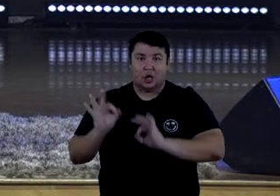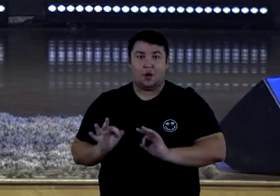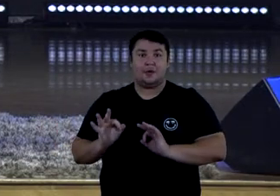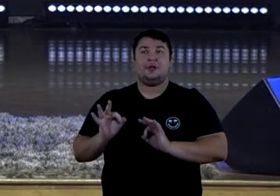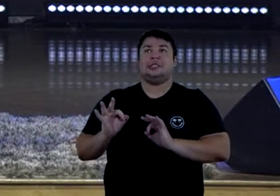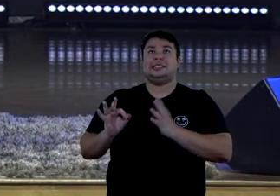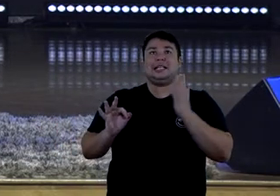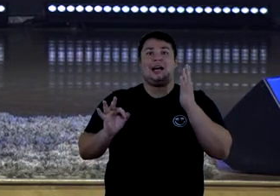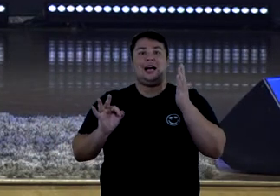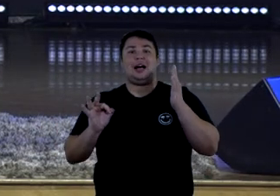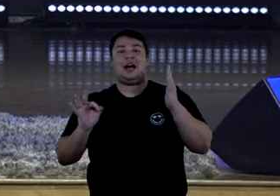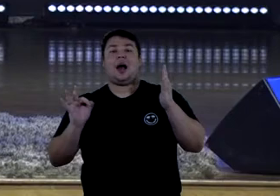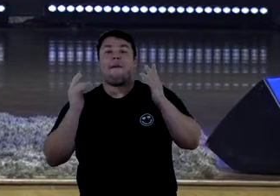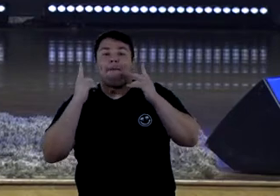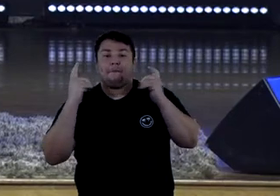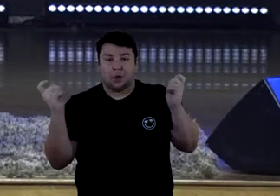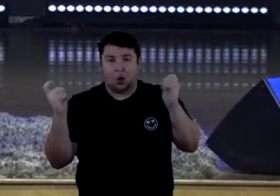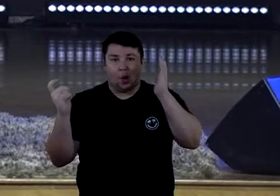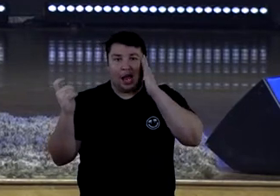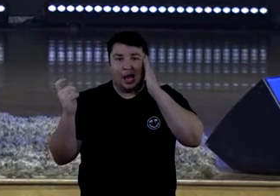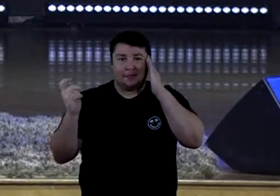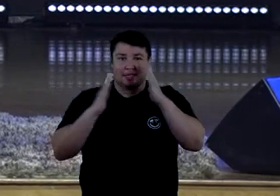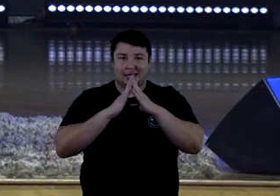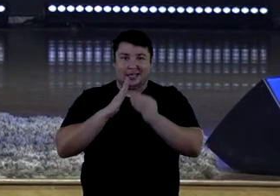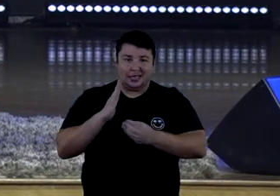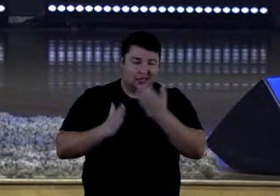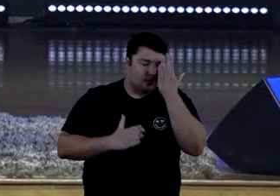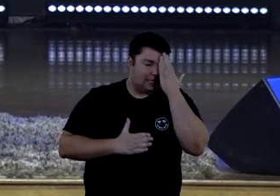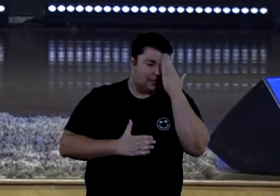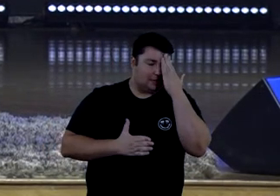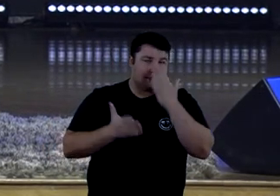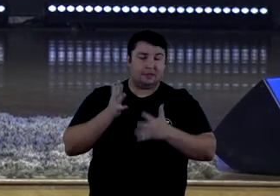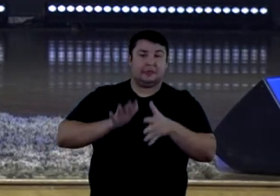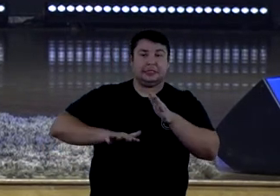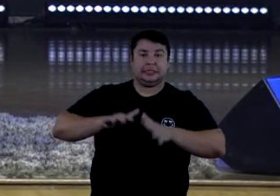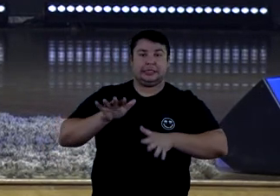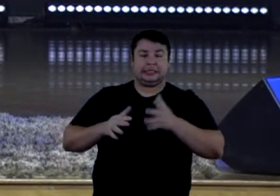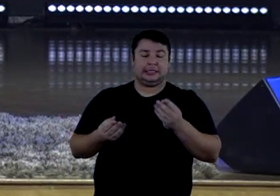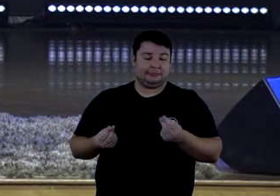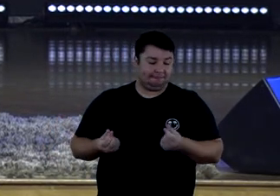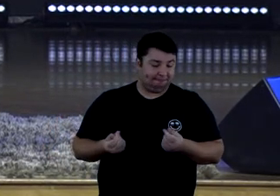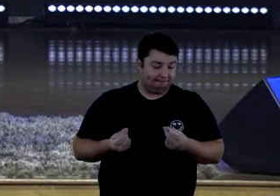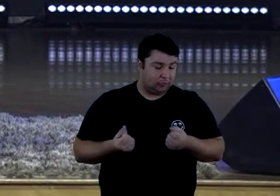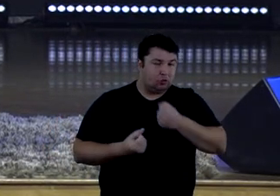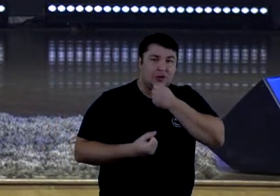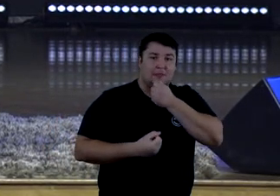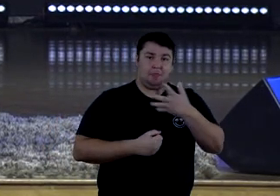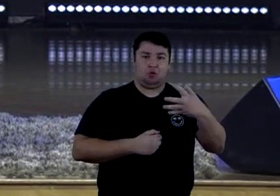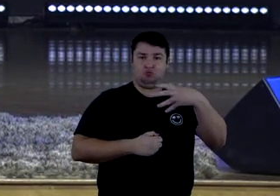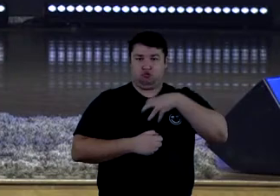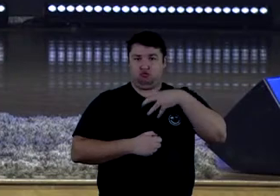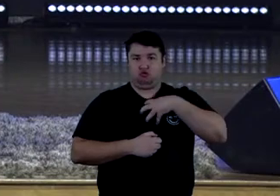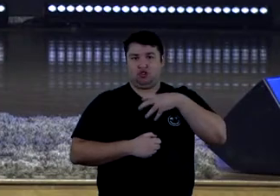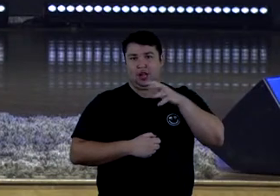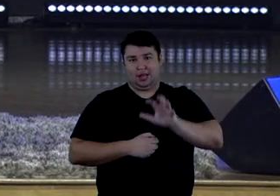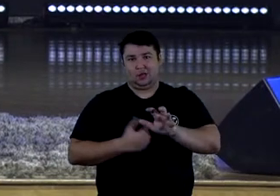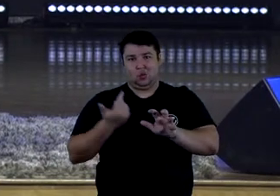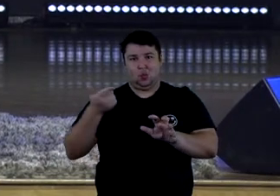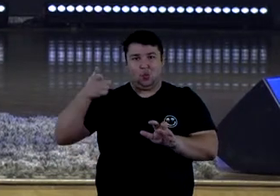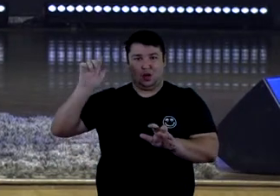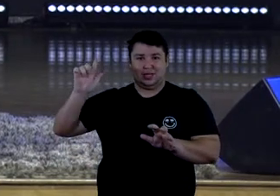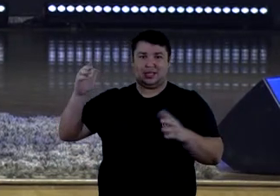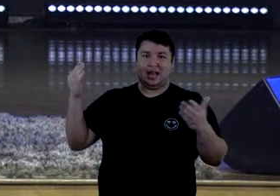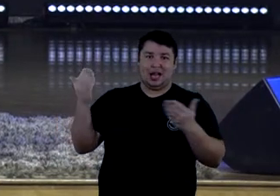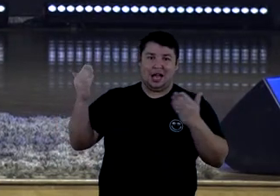igreja. Eu sei que não tem sido tão bom do jeito que era o som,